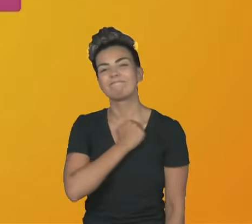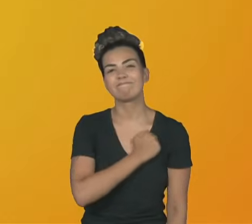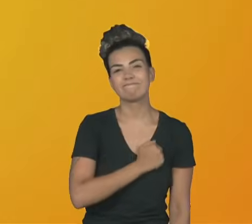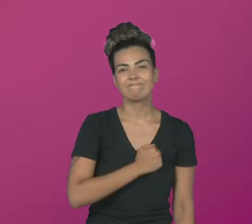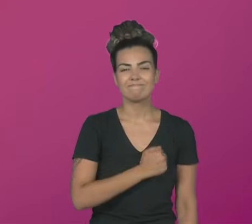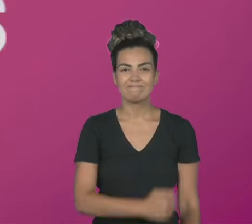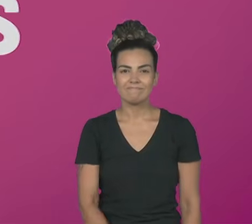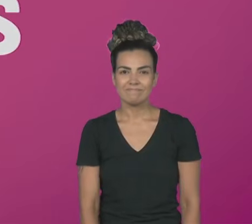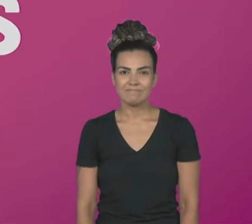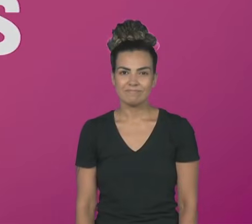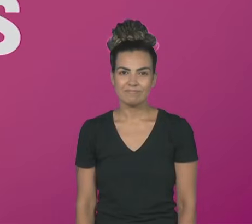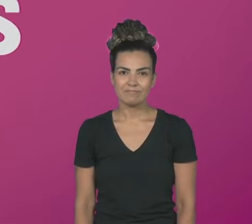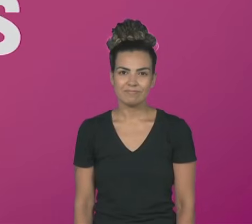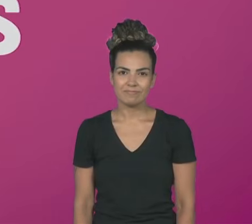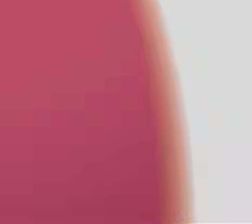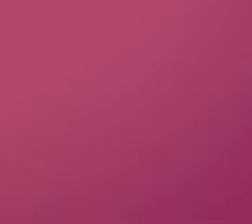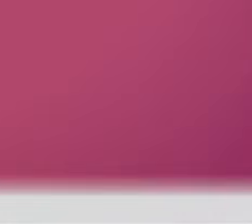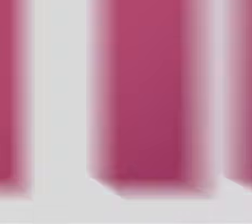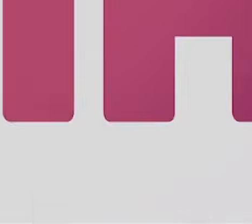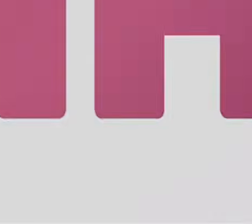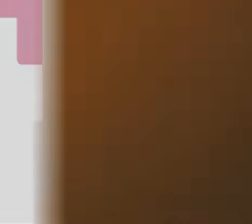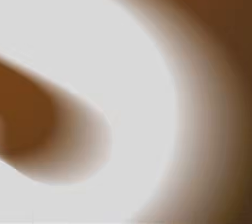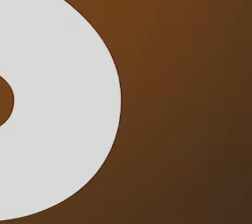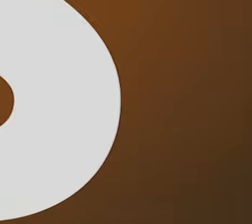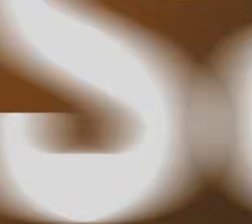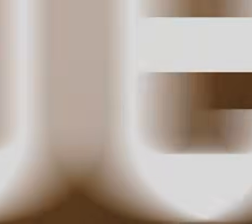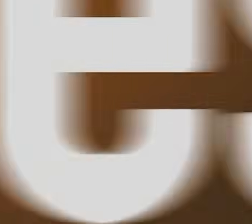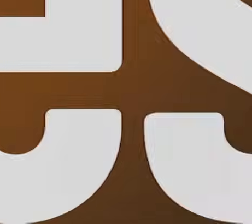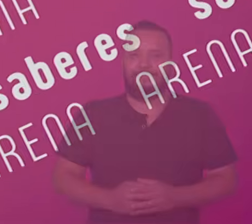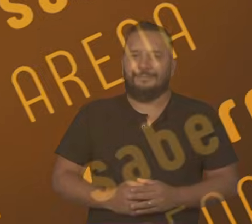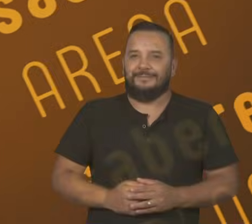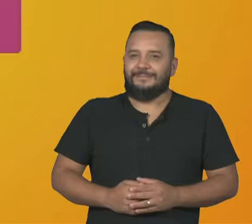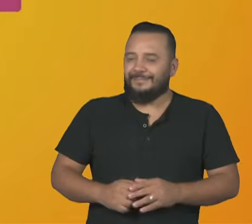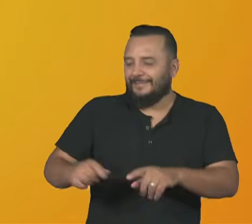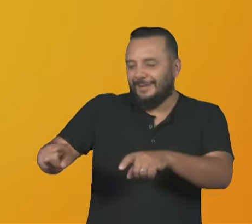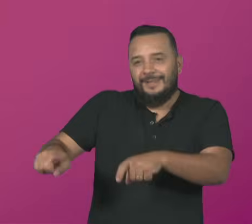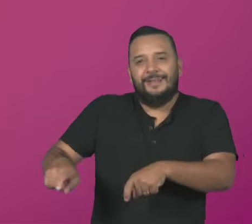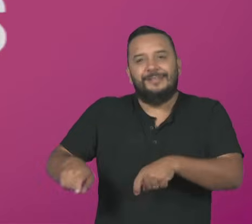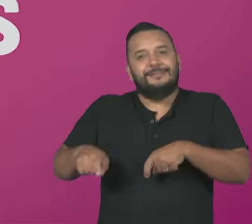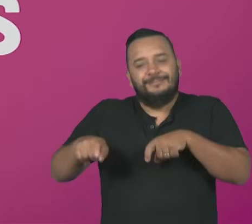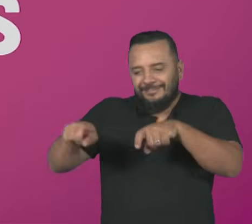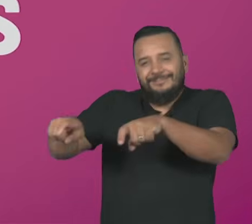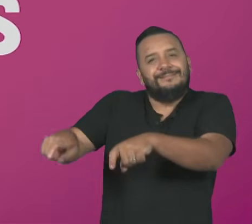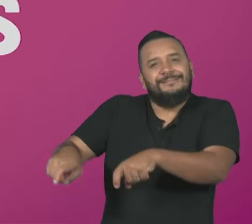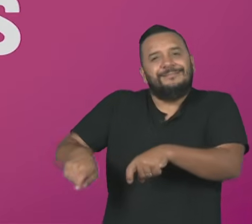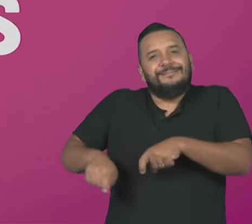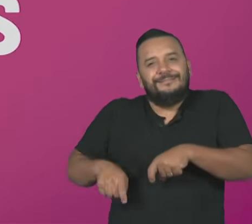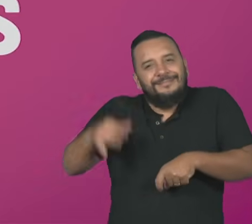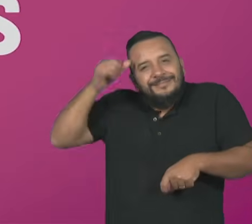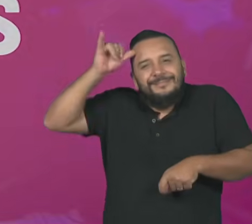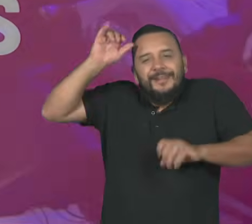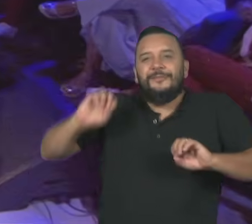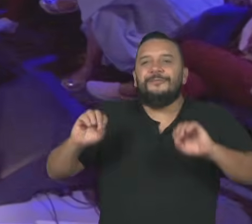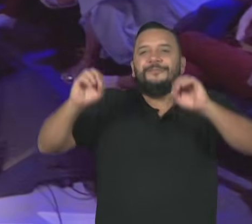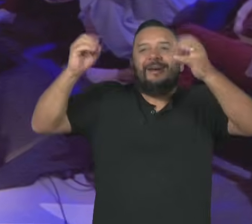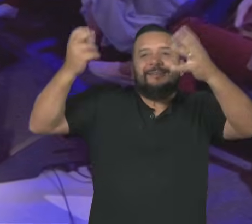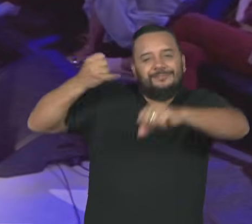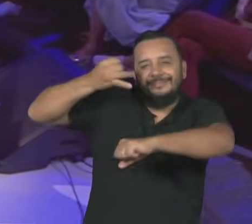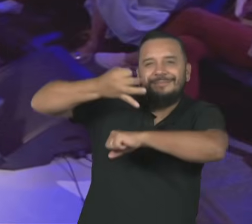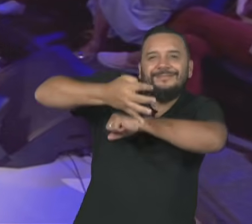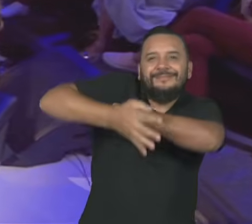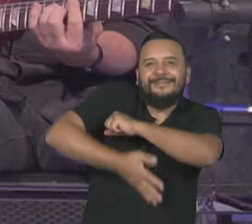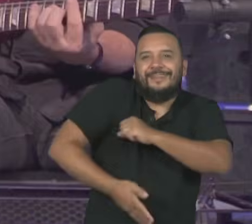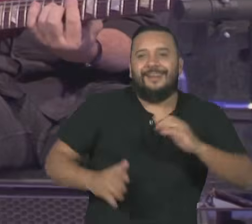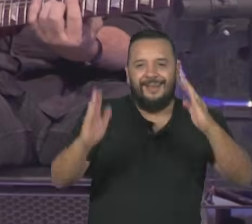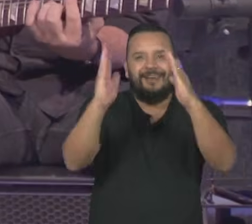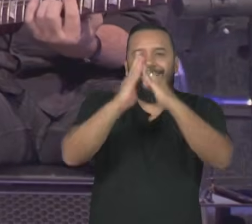vontade de você. Baile lá na roça foi até o sol raiar. A casa estava cheia, não se